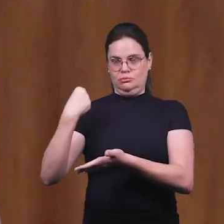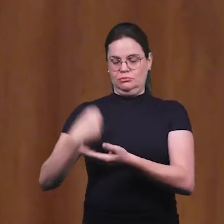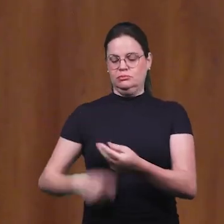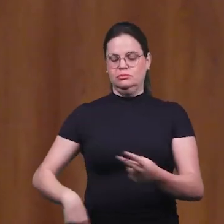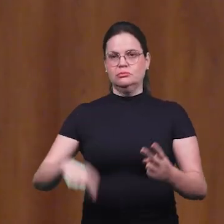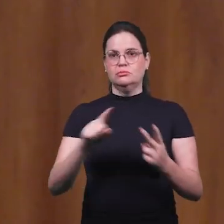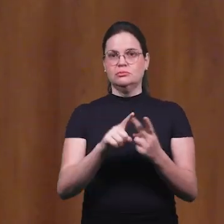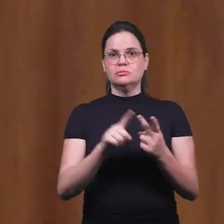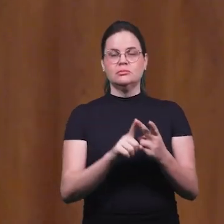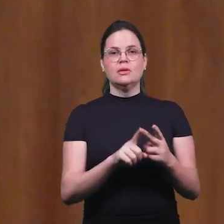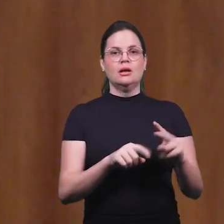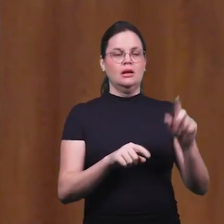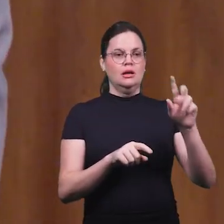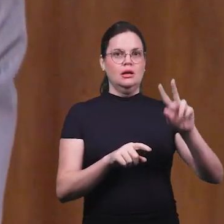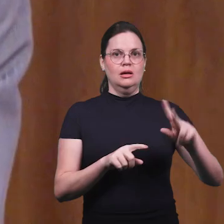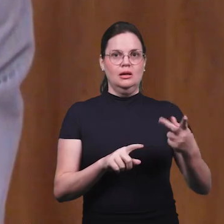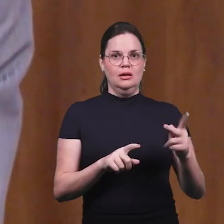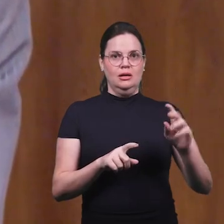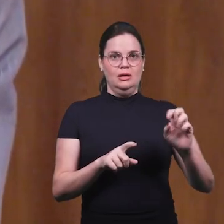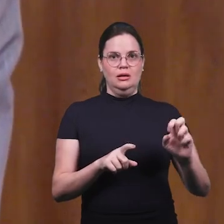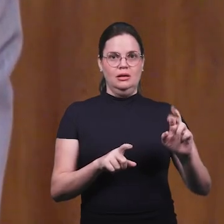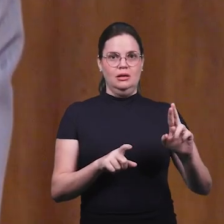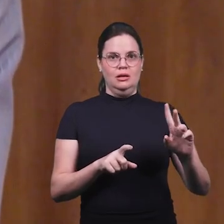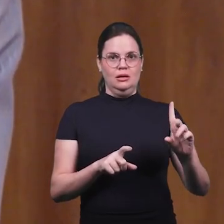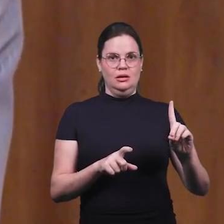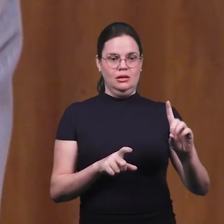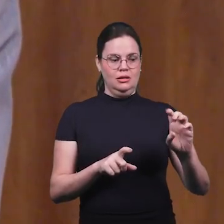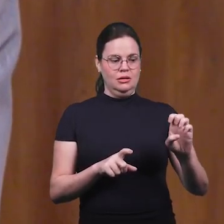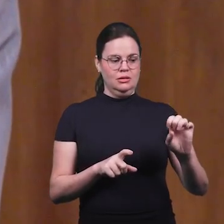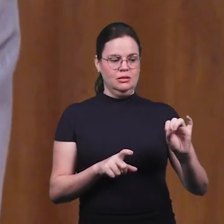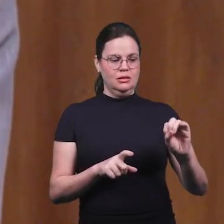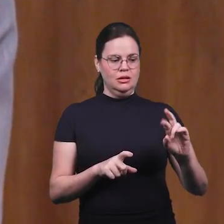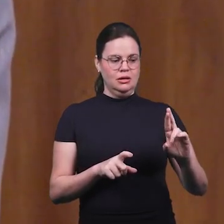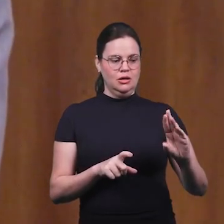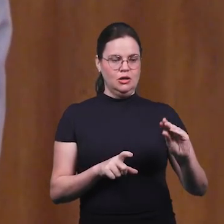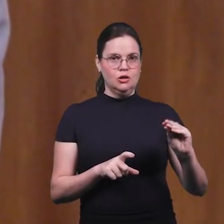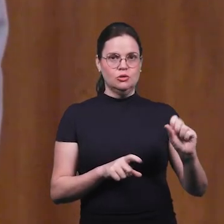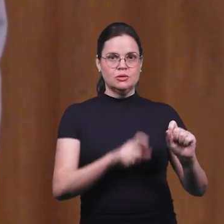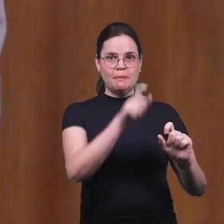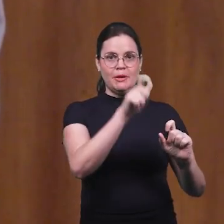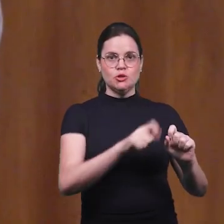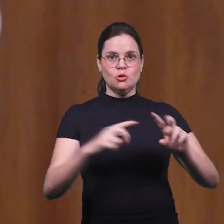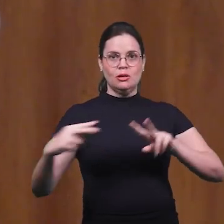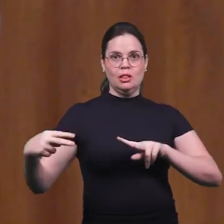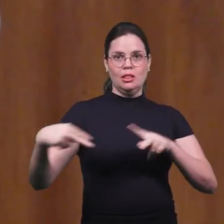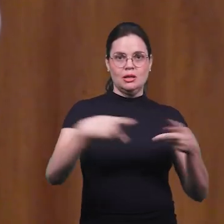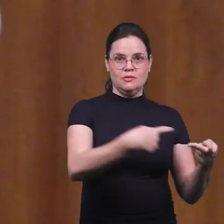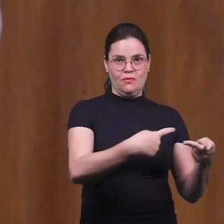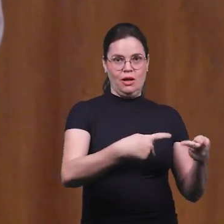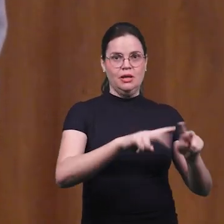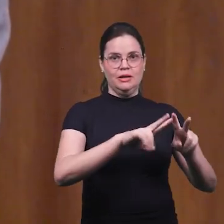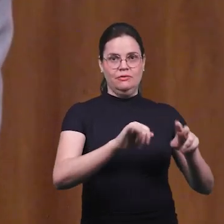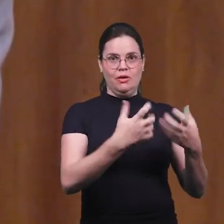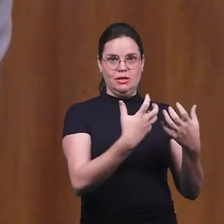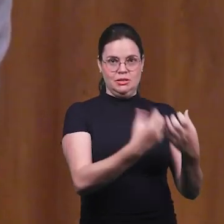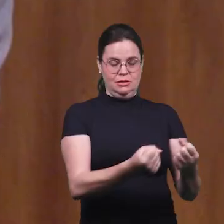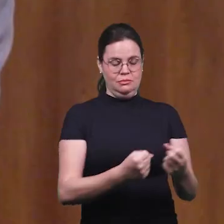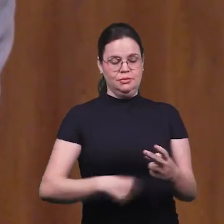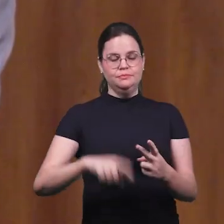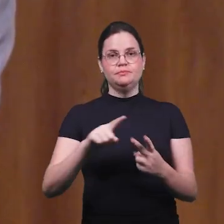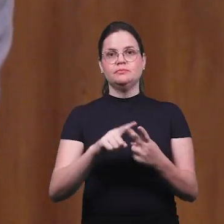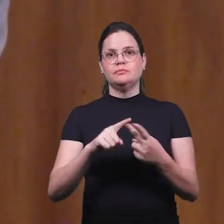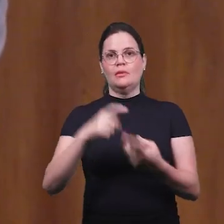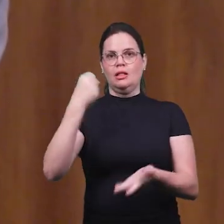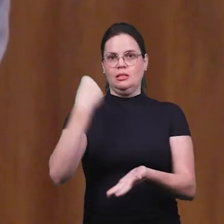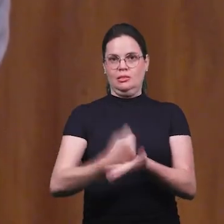que poderão receber aquela herança. E para a gente poder inicialmente aqui, eu acho que o pastor